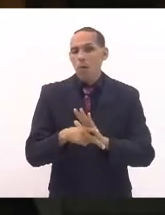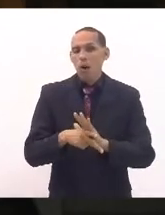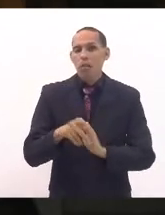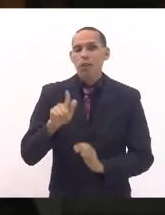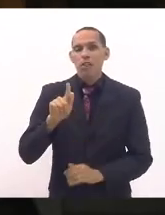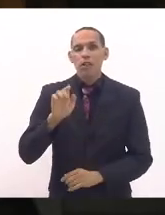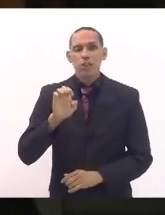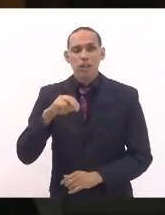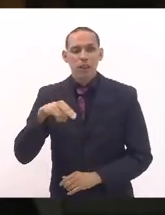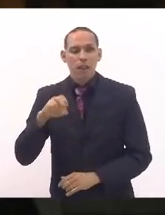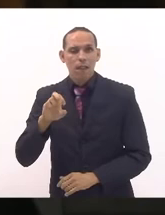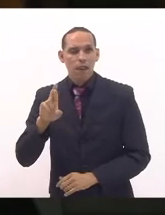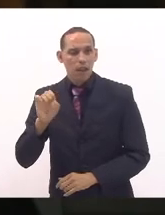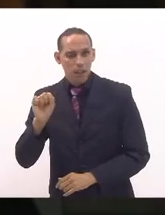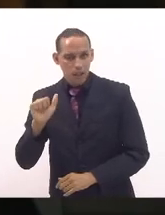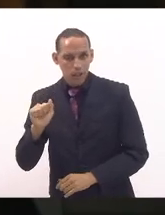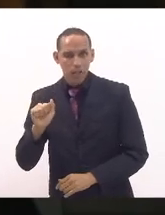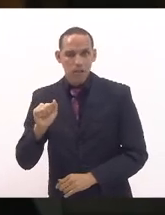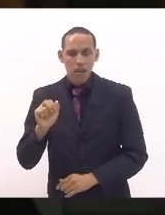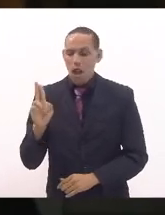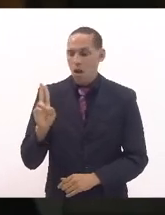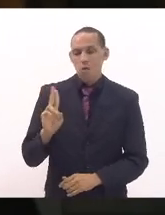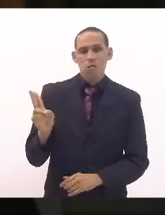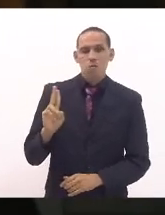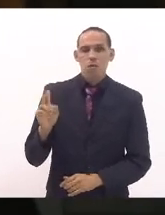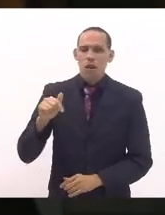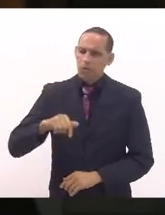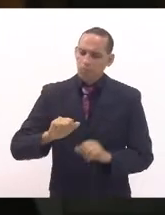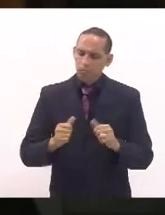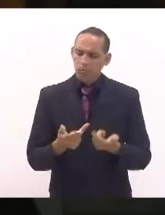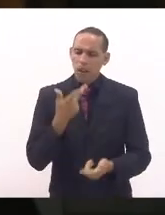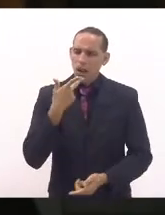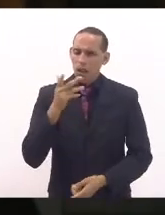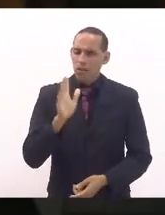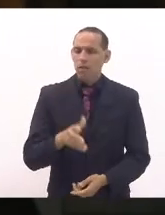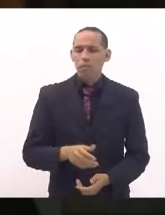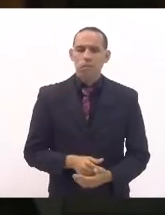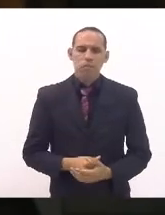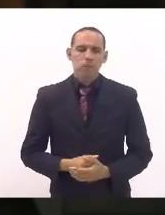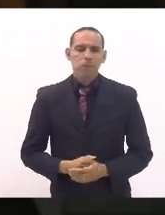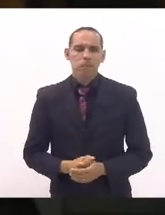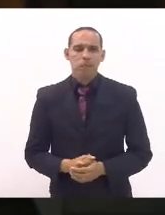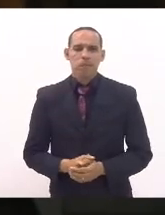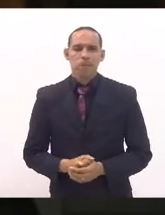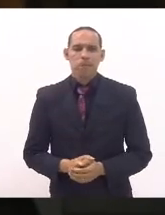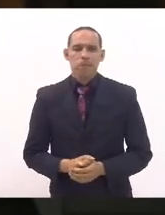cujo nome foi apreciado por essa casa.